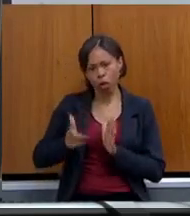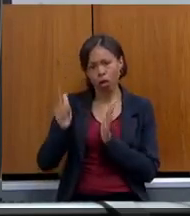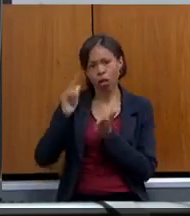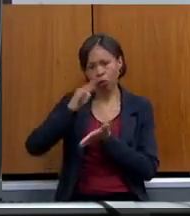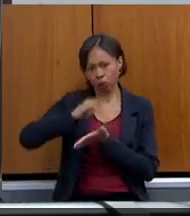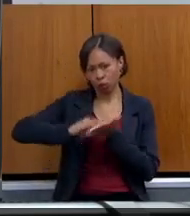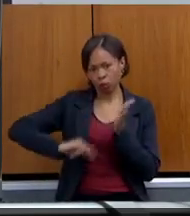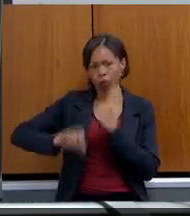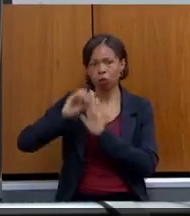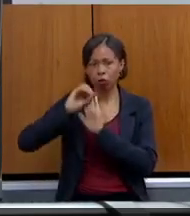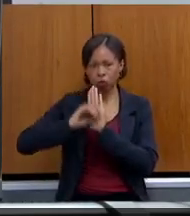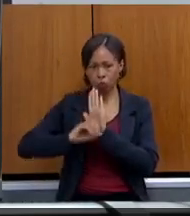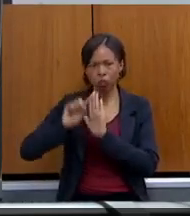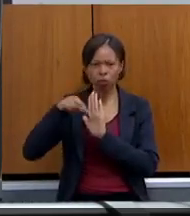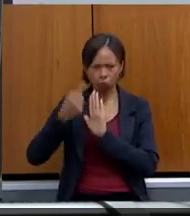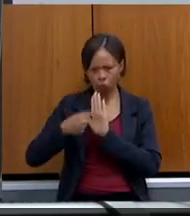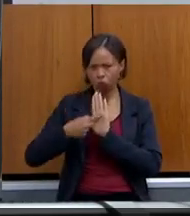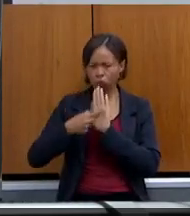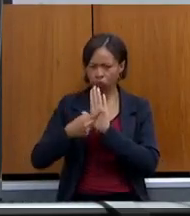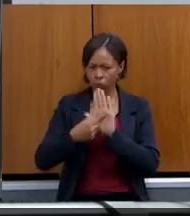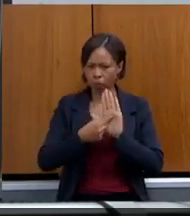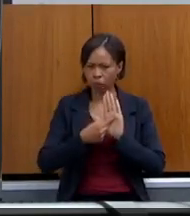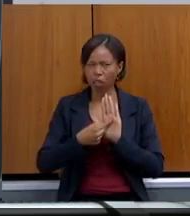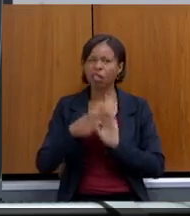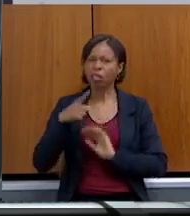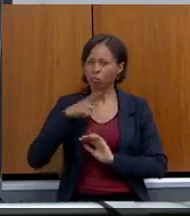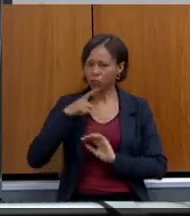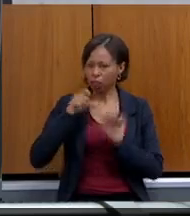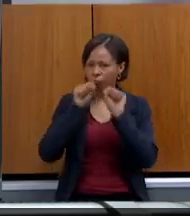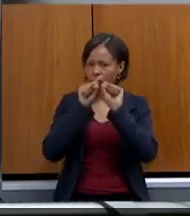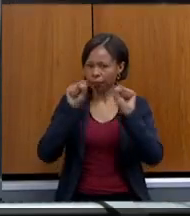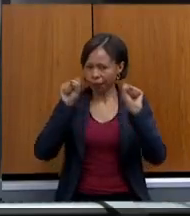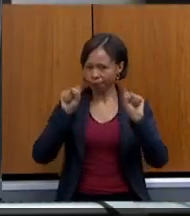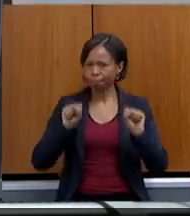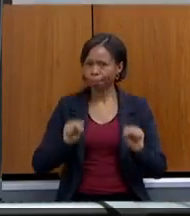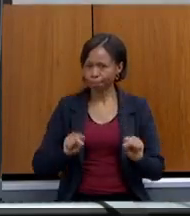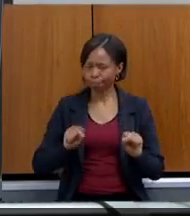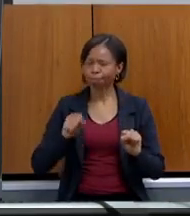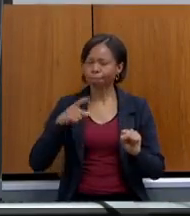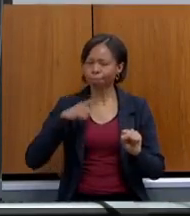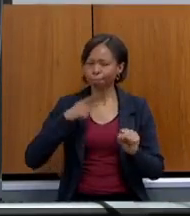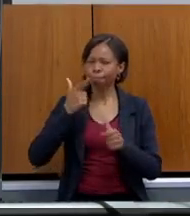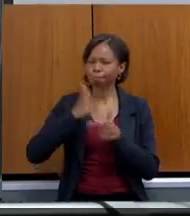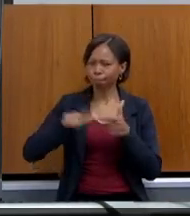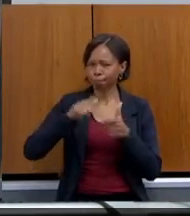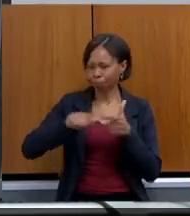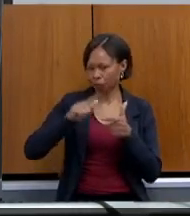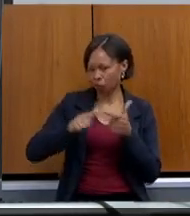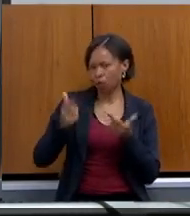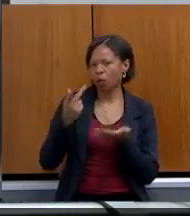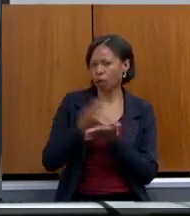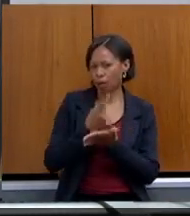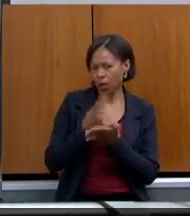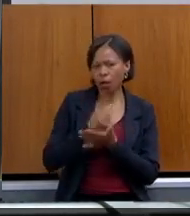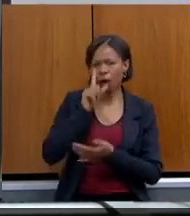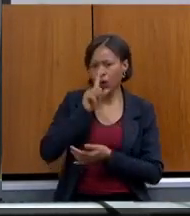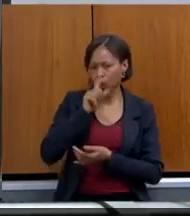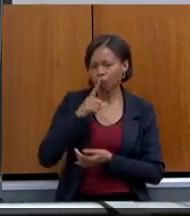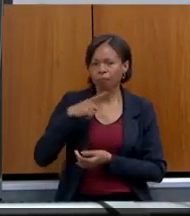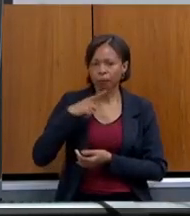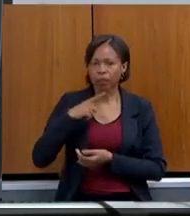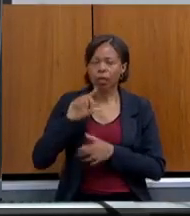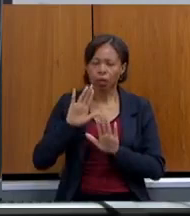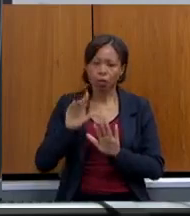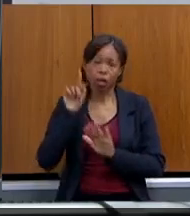eu vou apresentar realmente a falha técnica do sistema para que lá na secretaria possa averiguar só pra ficar né